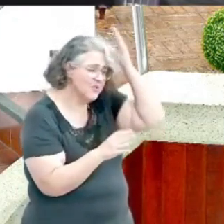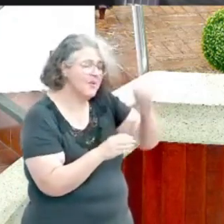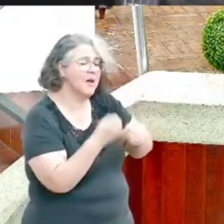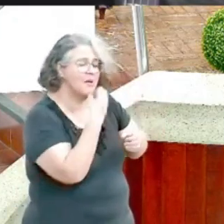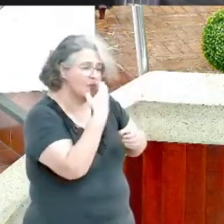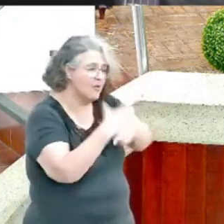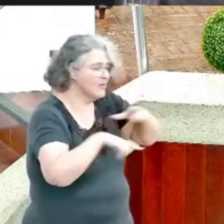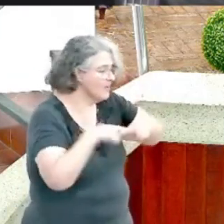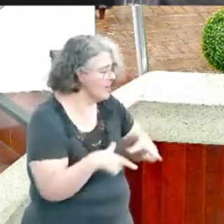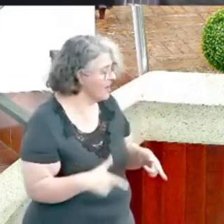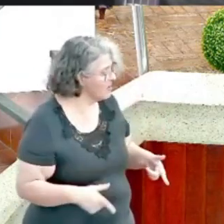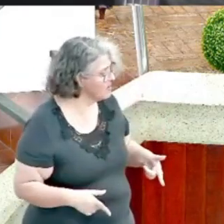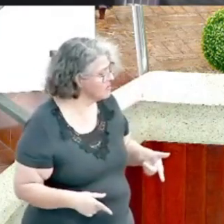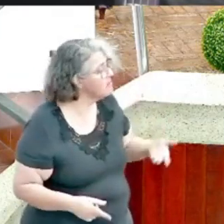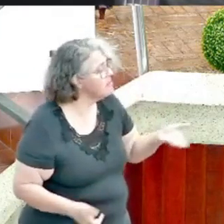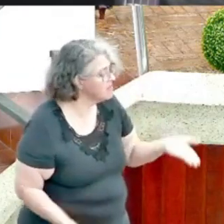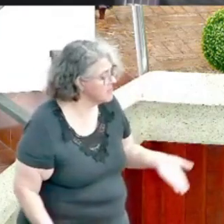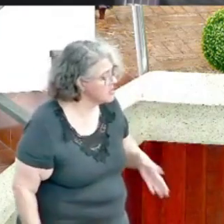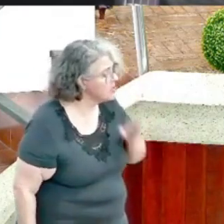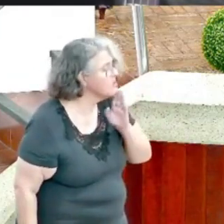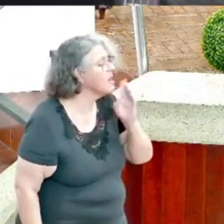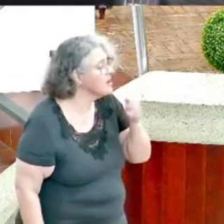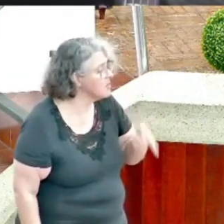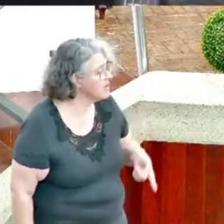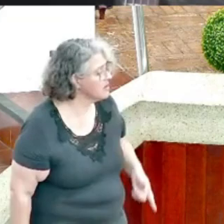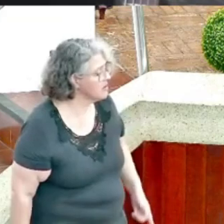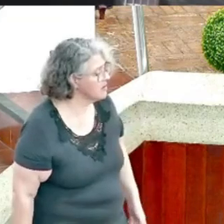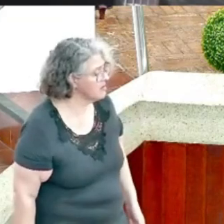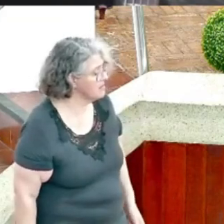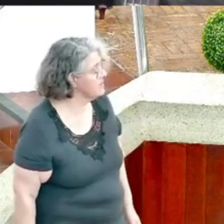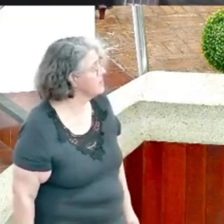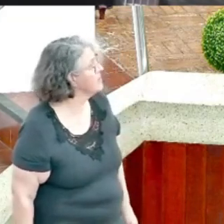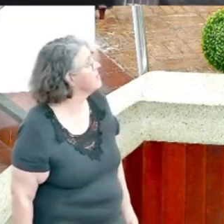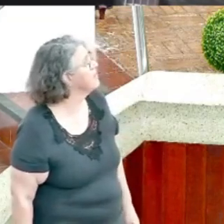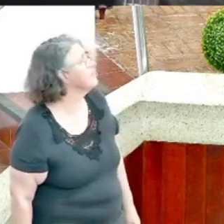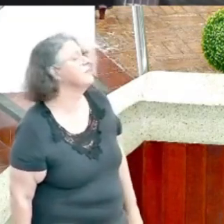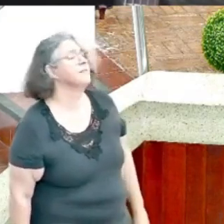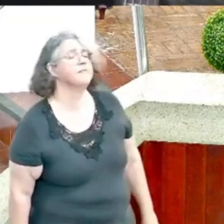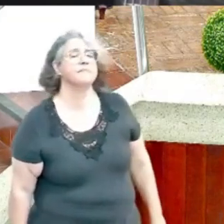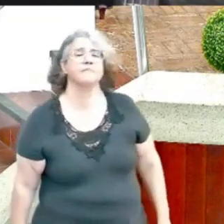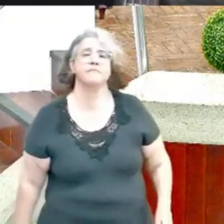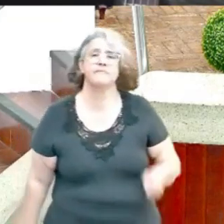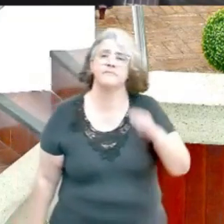Lançai o servo inútil lá fora, nas trevas.